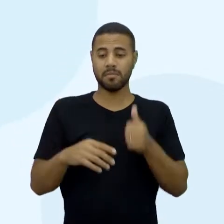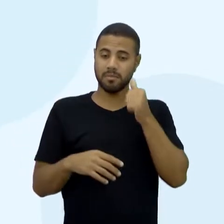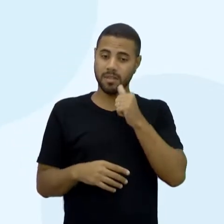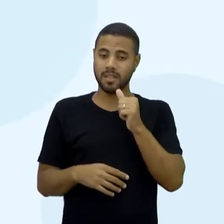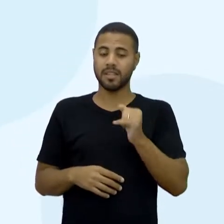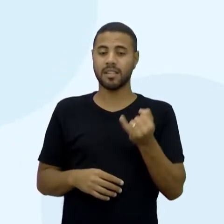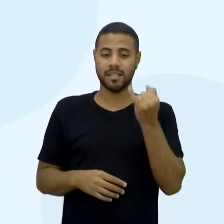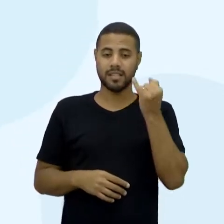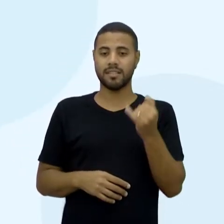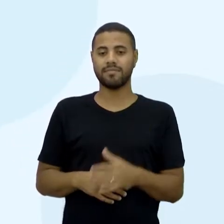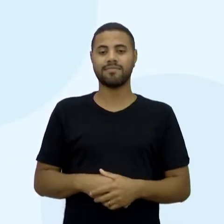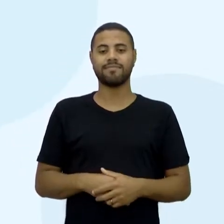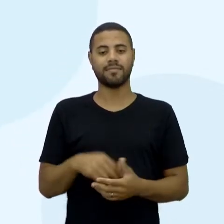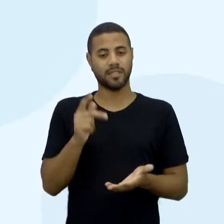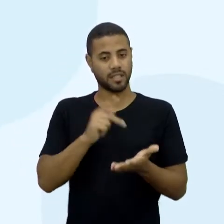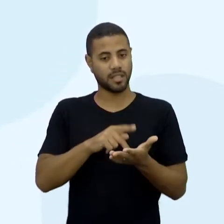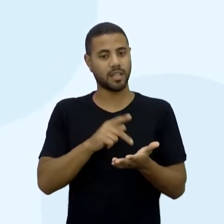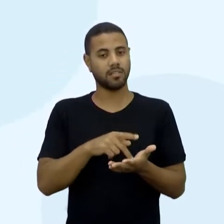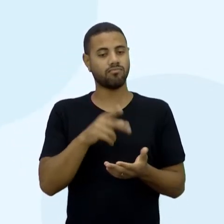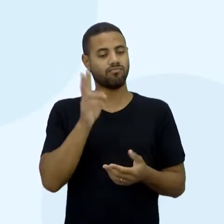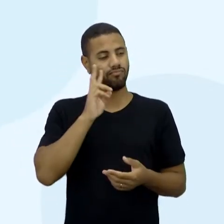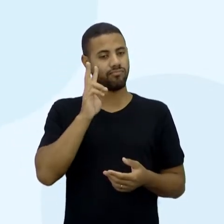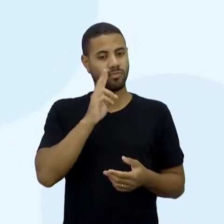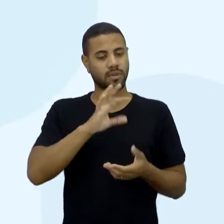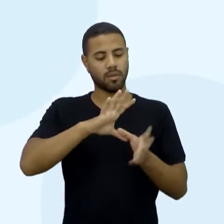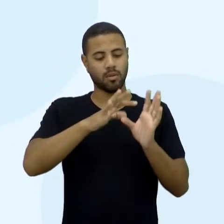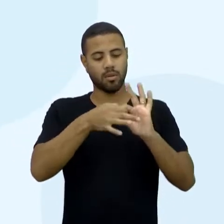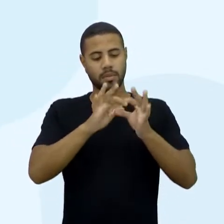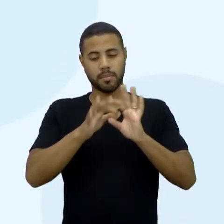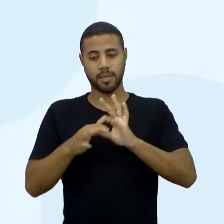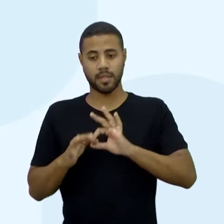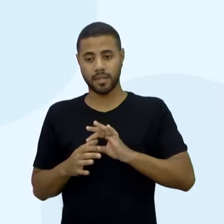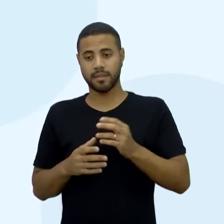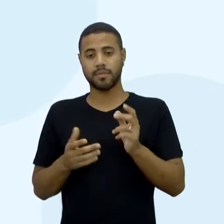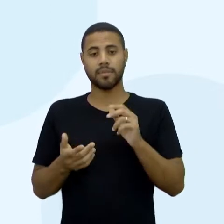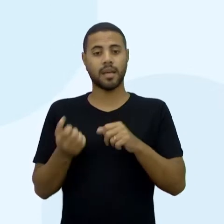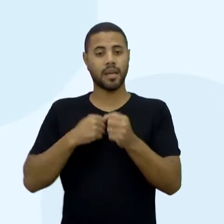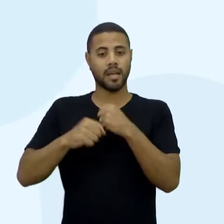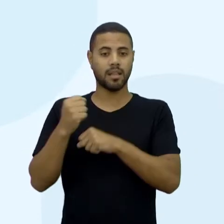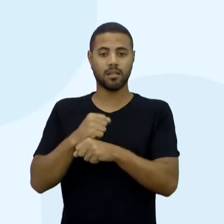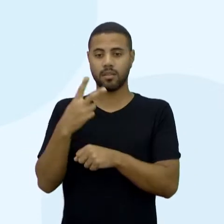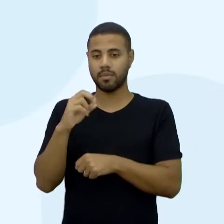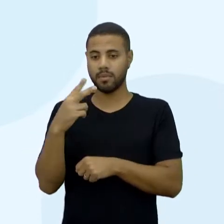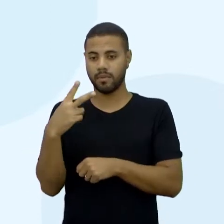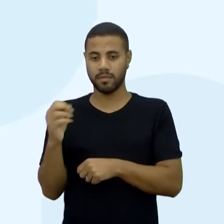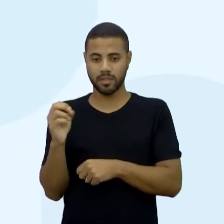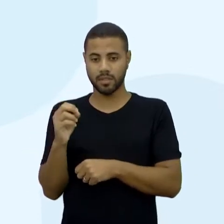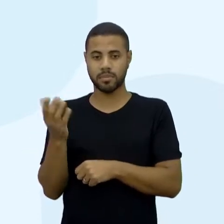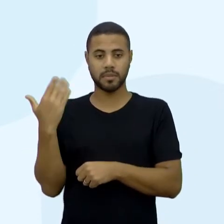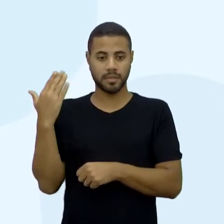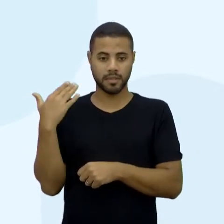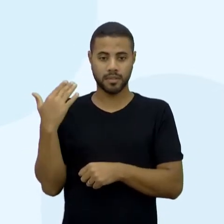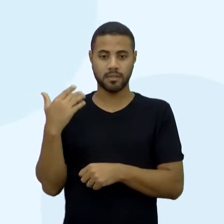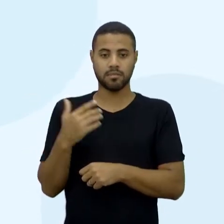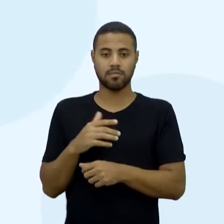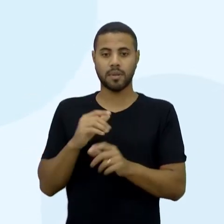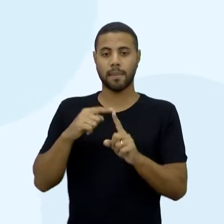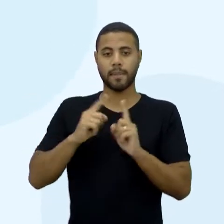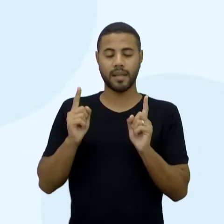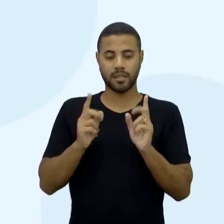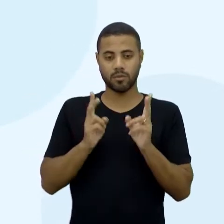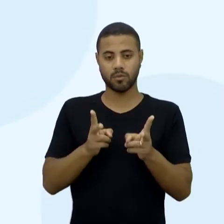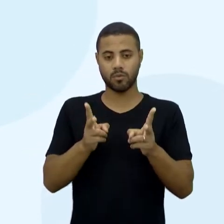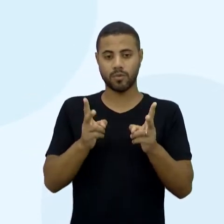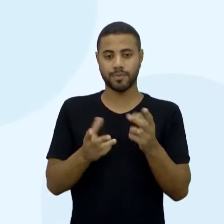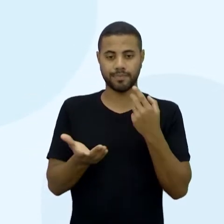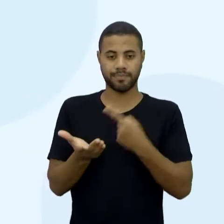Foi marcante mesmo essa edição das Olimpíadas. Fala ali 2020, porque era para ser 2020 Foi como 2021. da Olimpíada, mas manteve-se